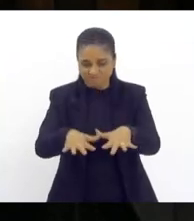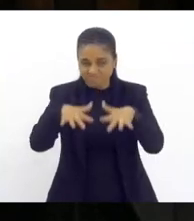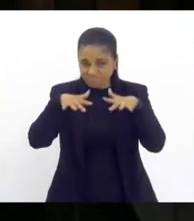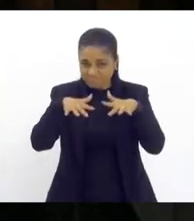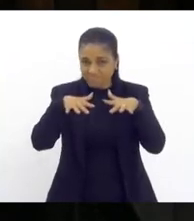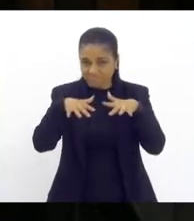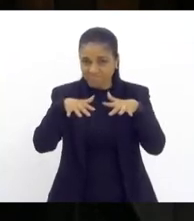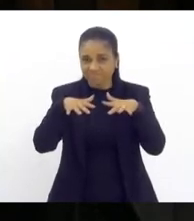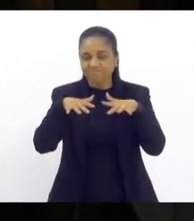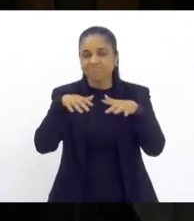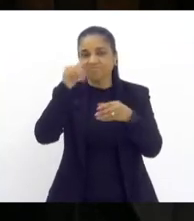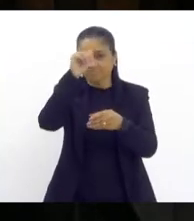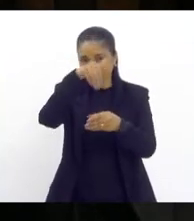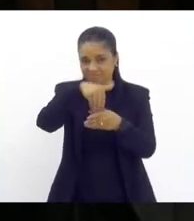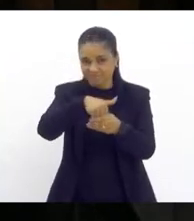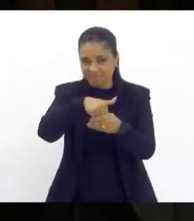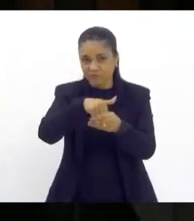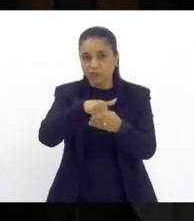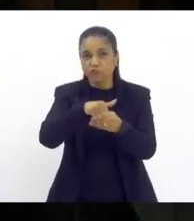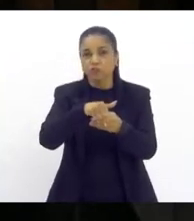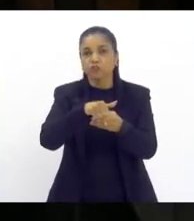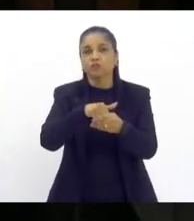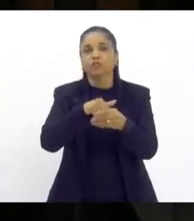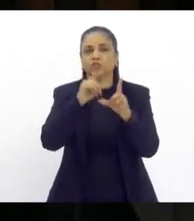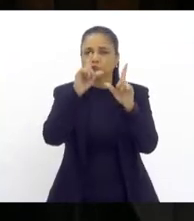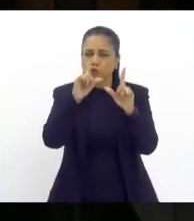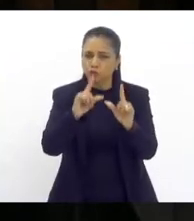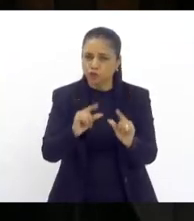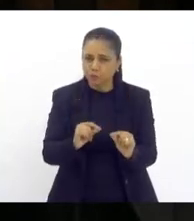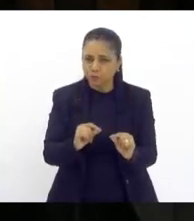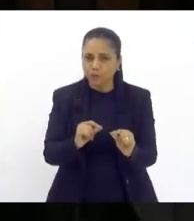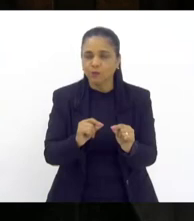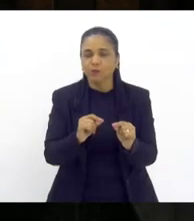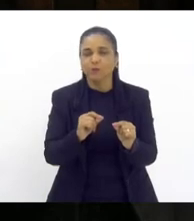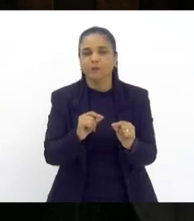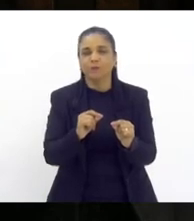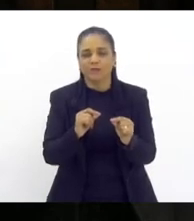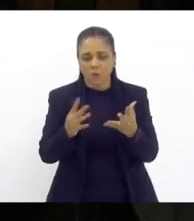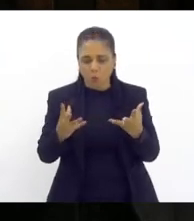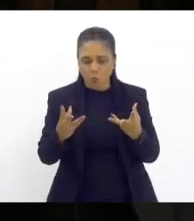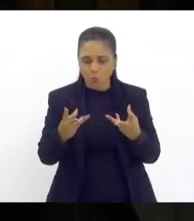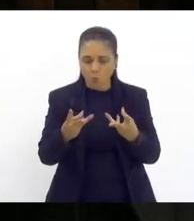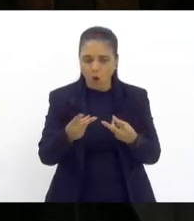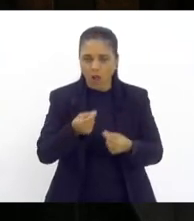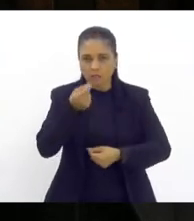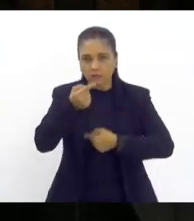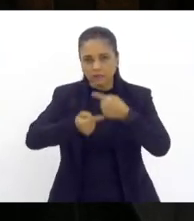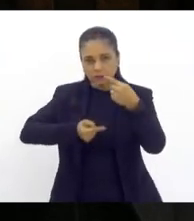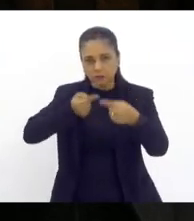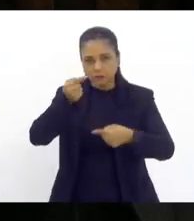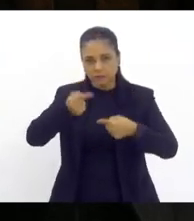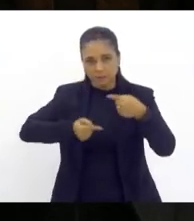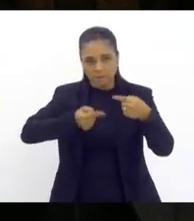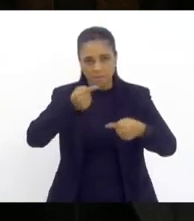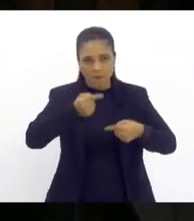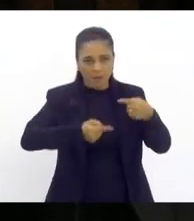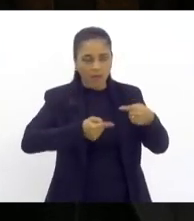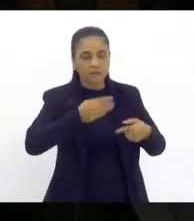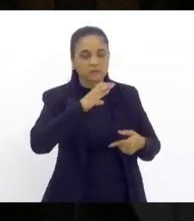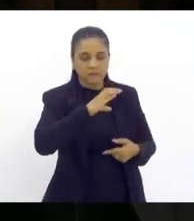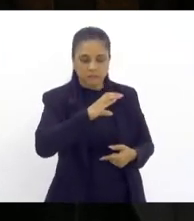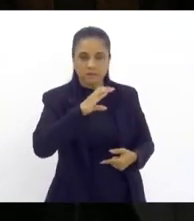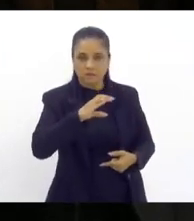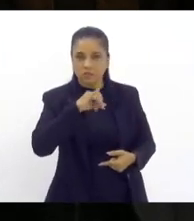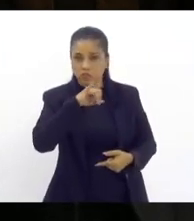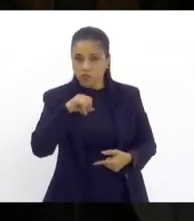plenárias, ele tem diminuído sensivelmente. Isso tem trazido mais qualidade ao debate, não só no âmbito da CCJ, mas,